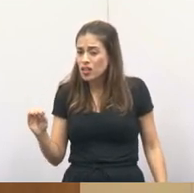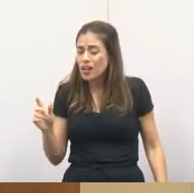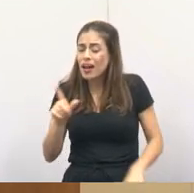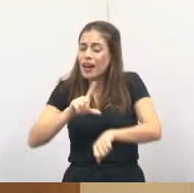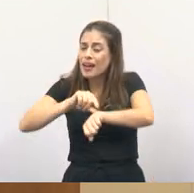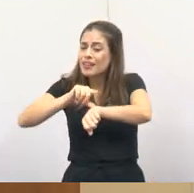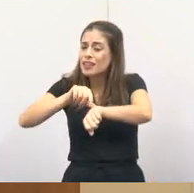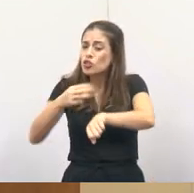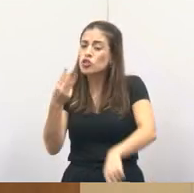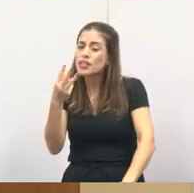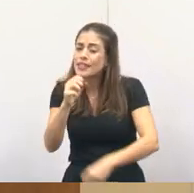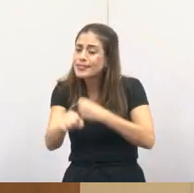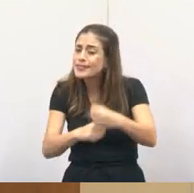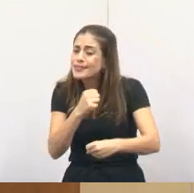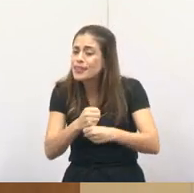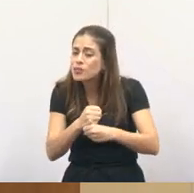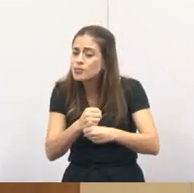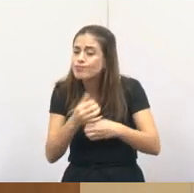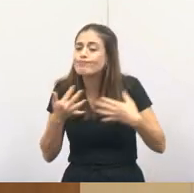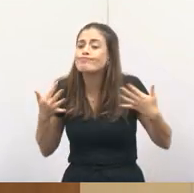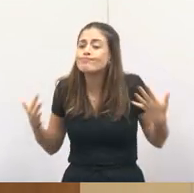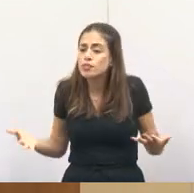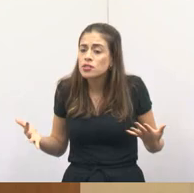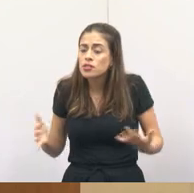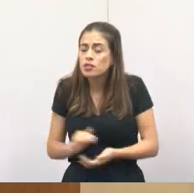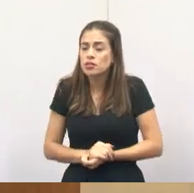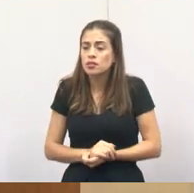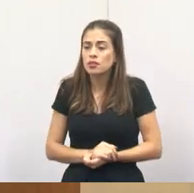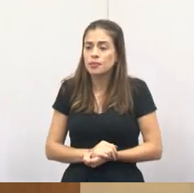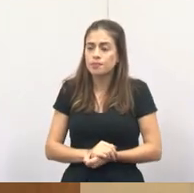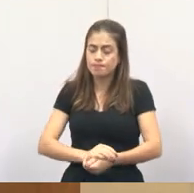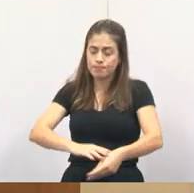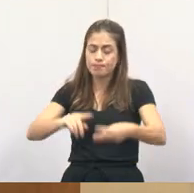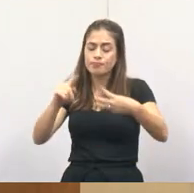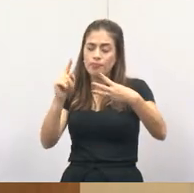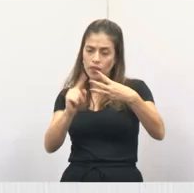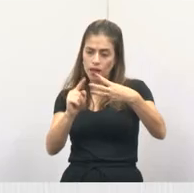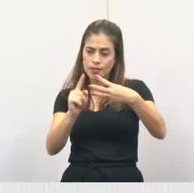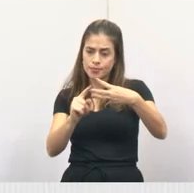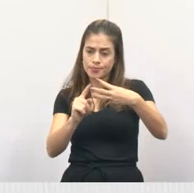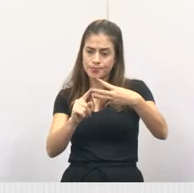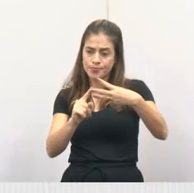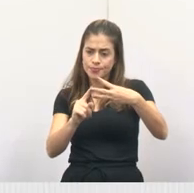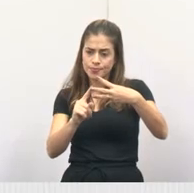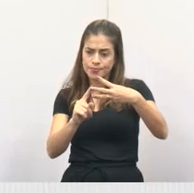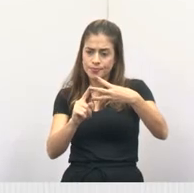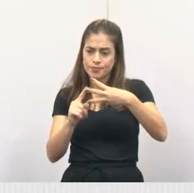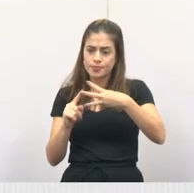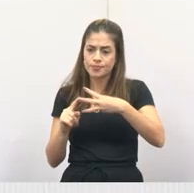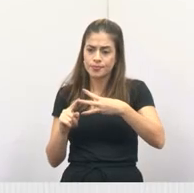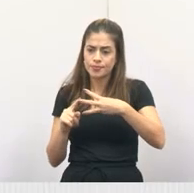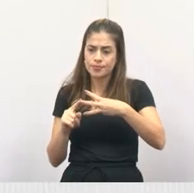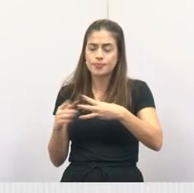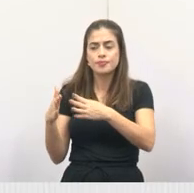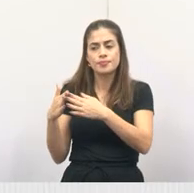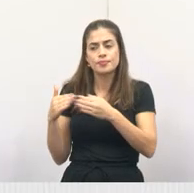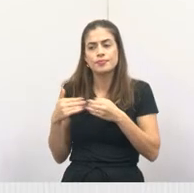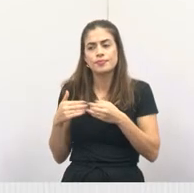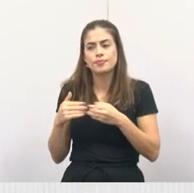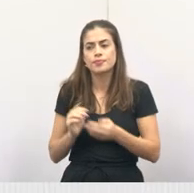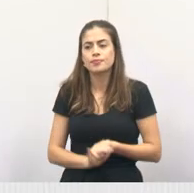é a primeira obra que eu queria falar é a segunda por gentileza Pode por a plaquinha é Avenida